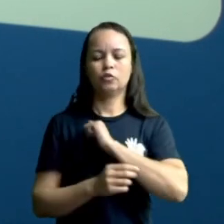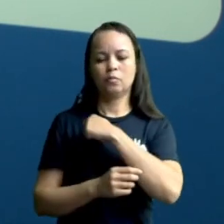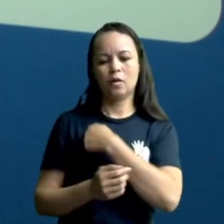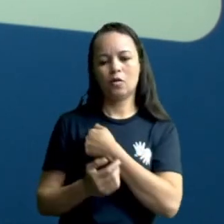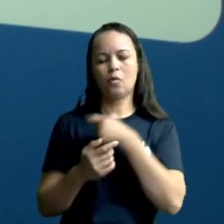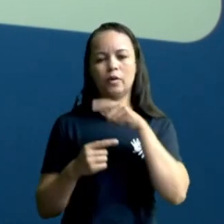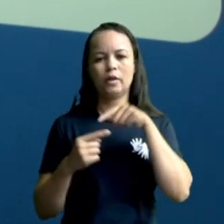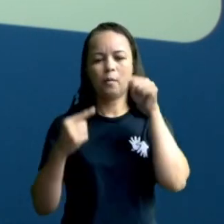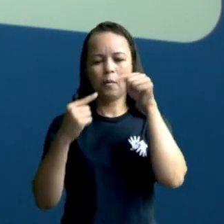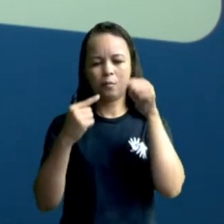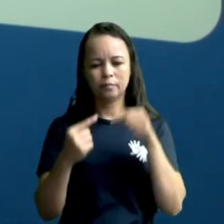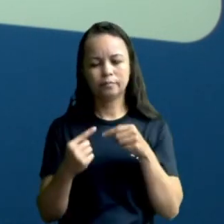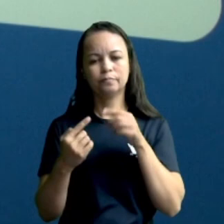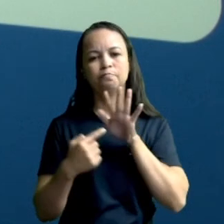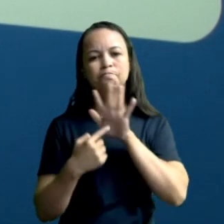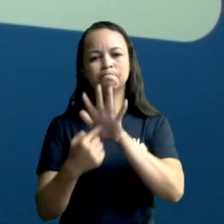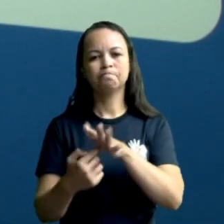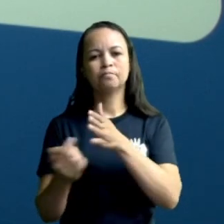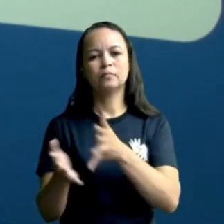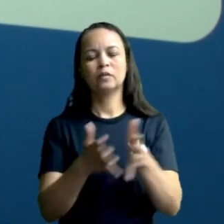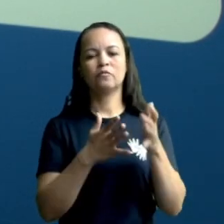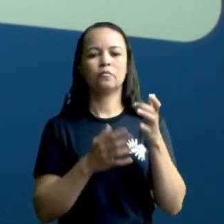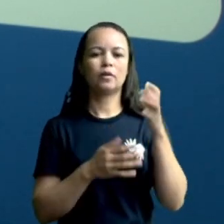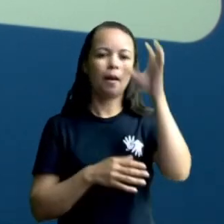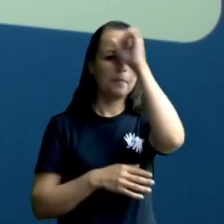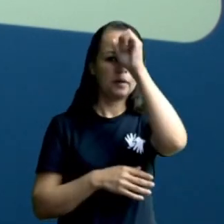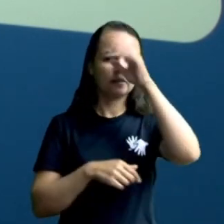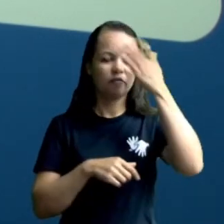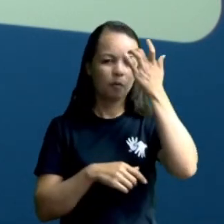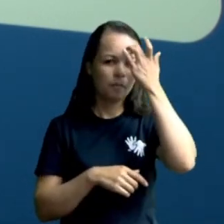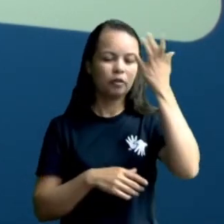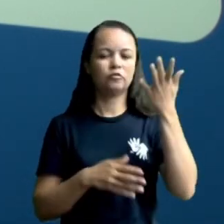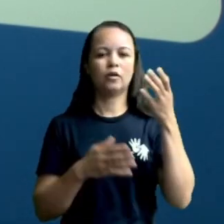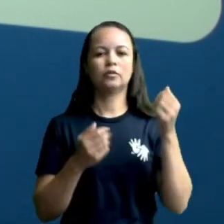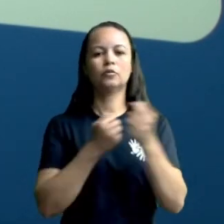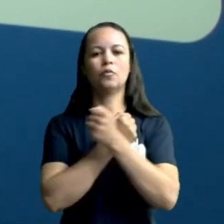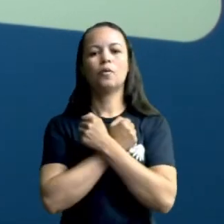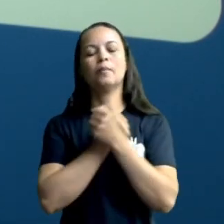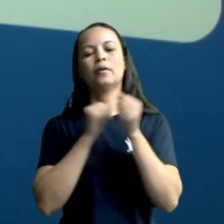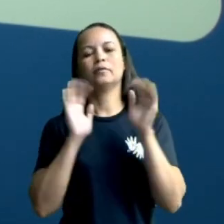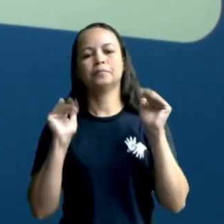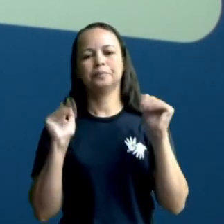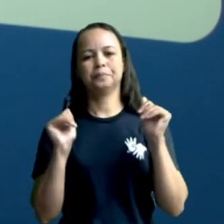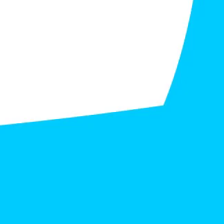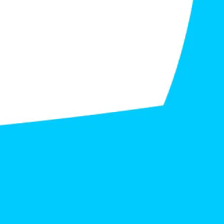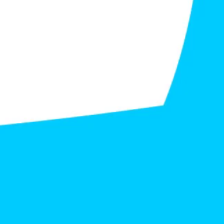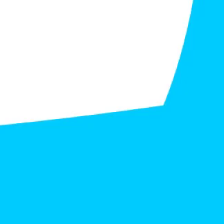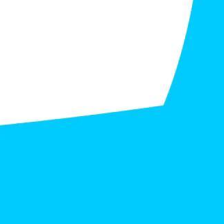para que vocês possam aprender de forma mais fácil, tá certo? Um abraço e até a próxima!